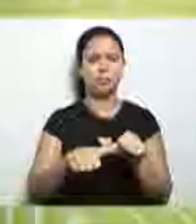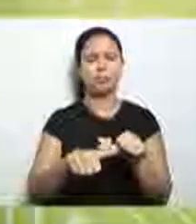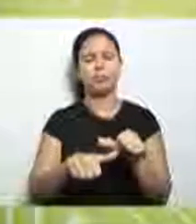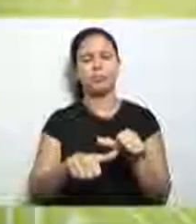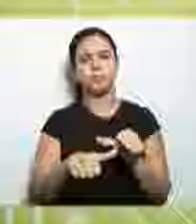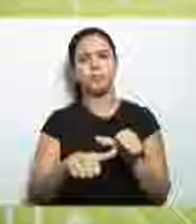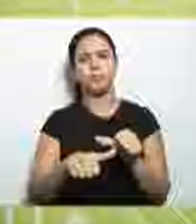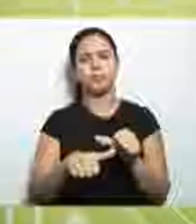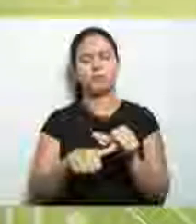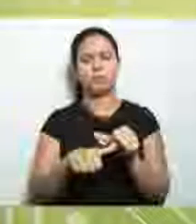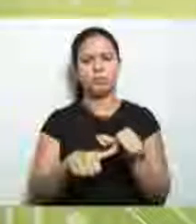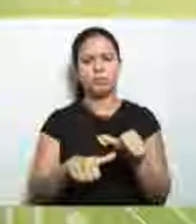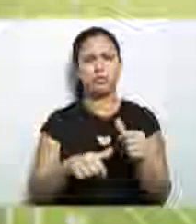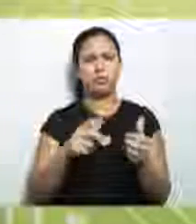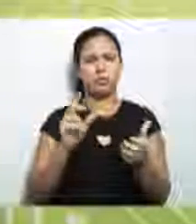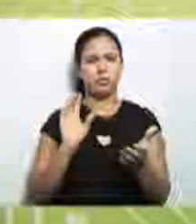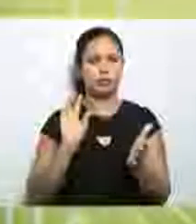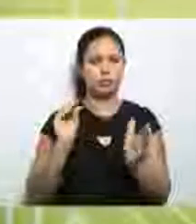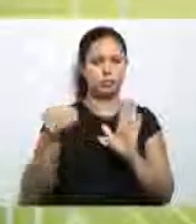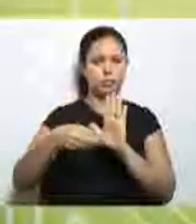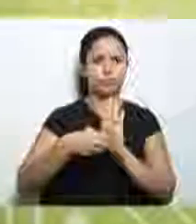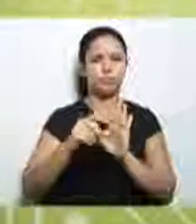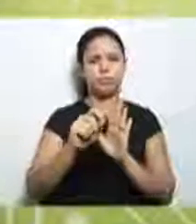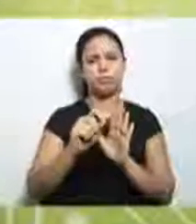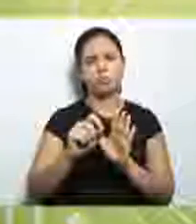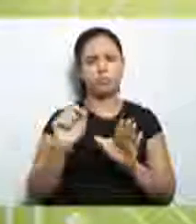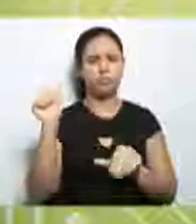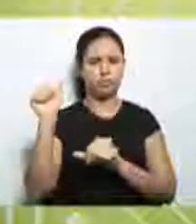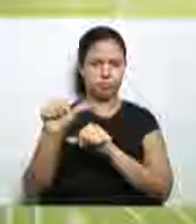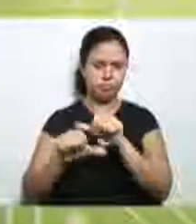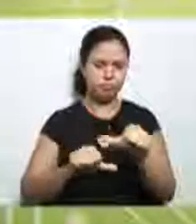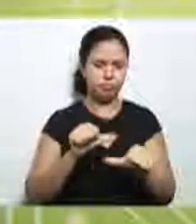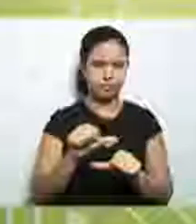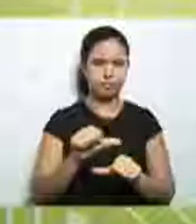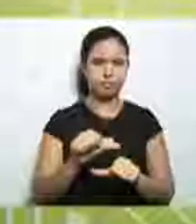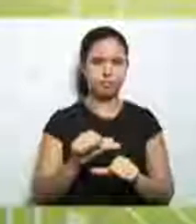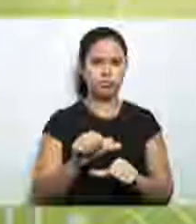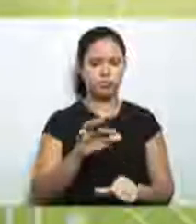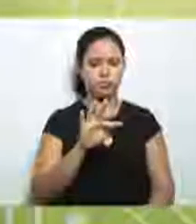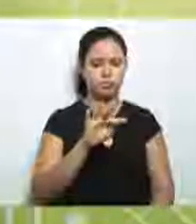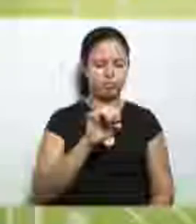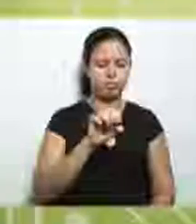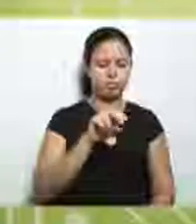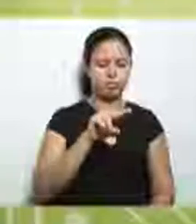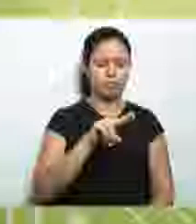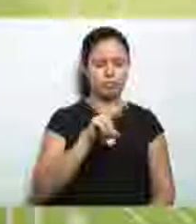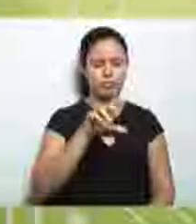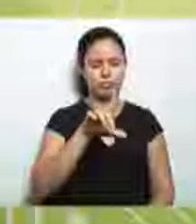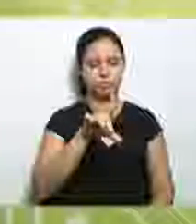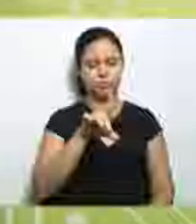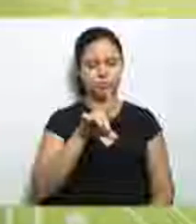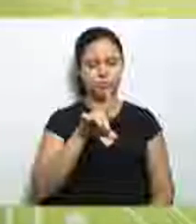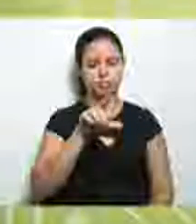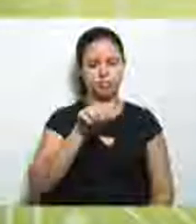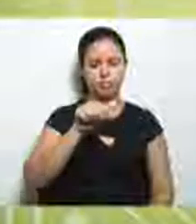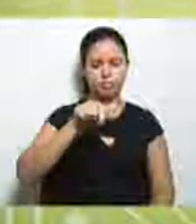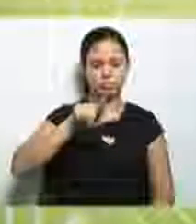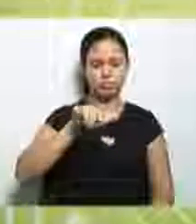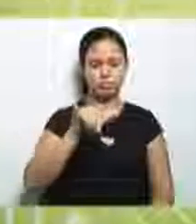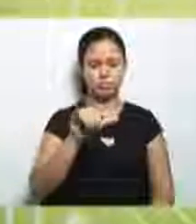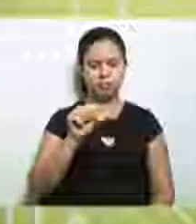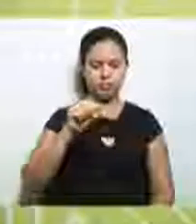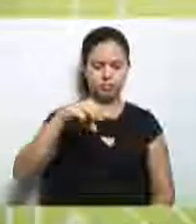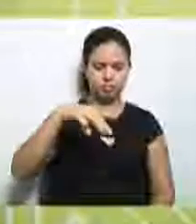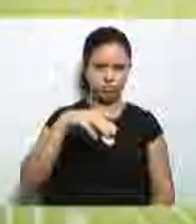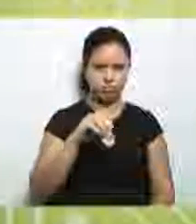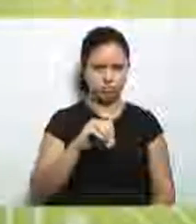que foi consolidada a transformação do feudalismo, do trabalho no feudalismo e do trabalho